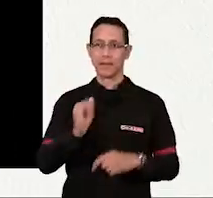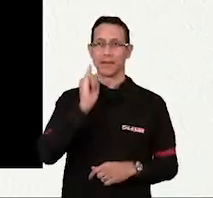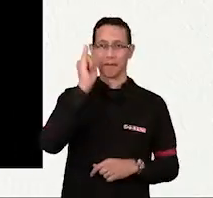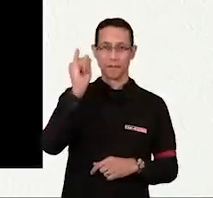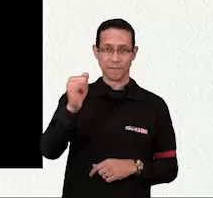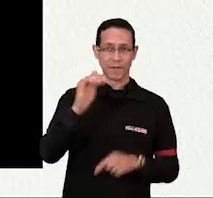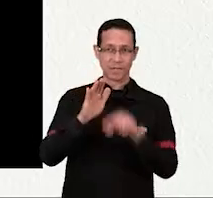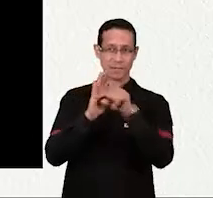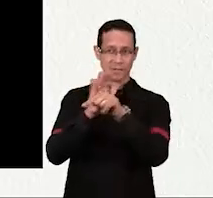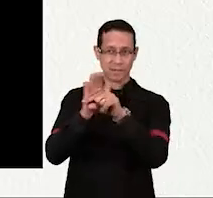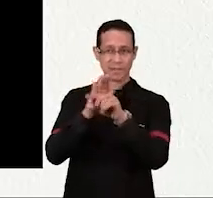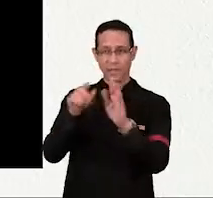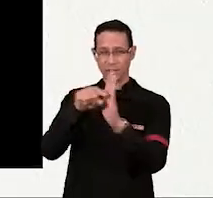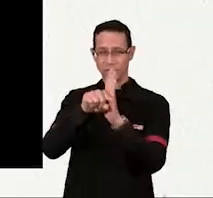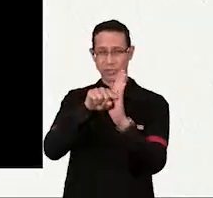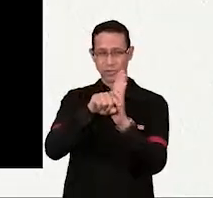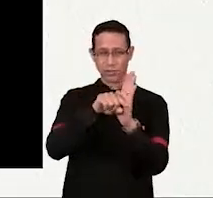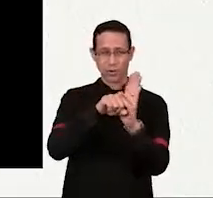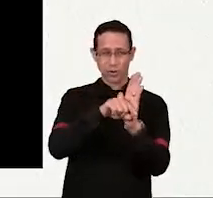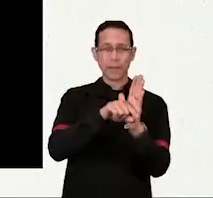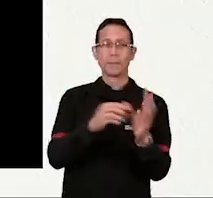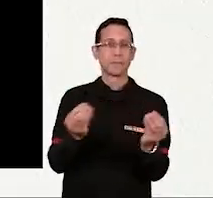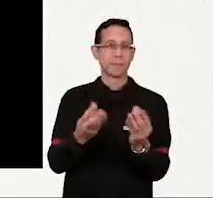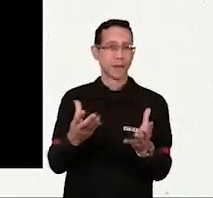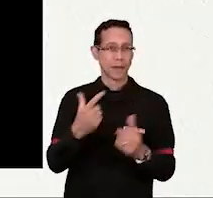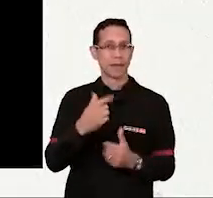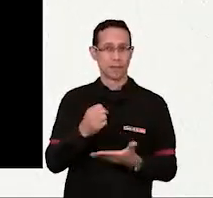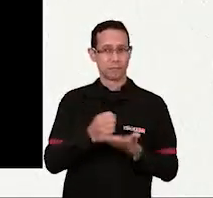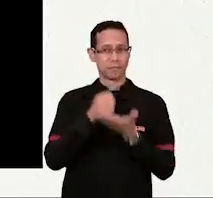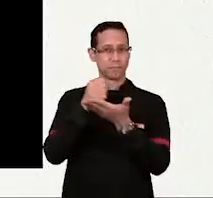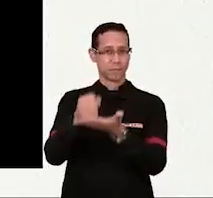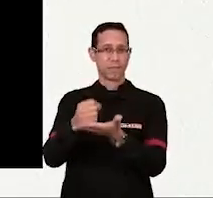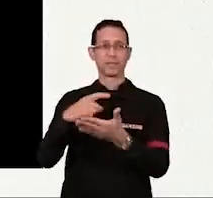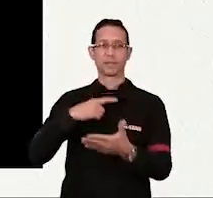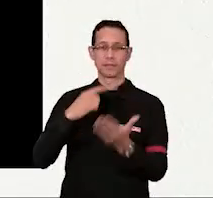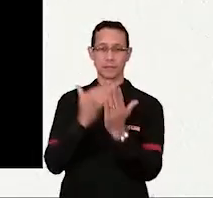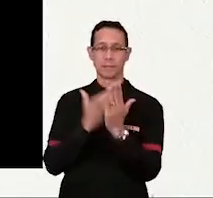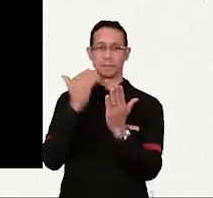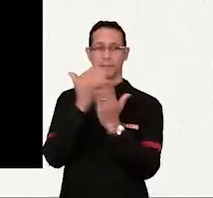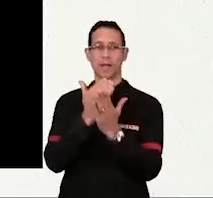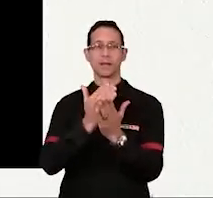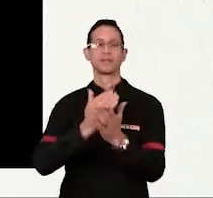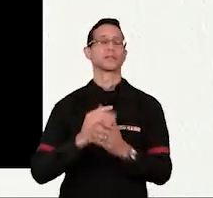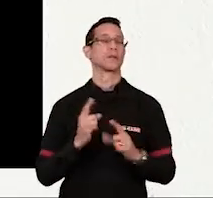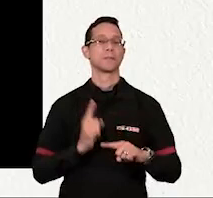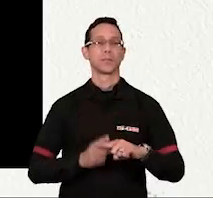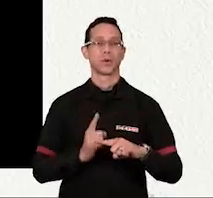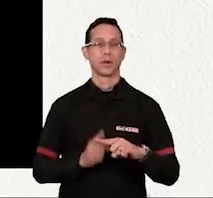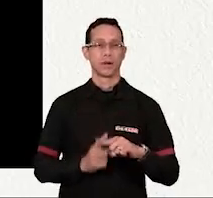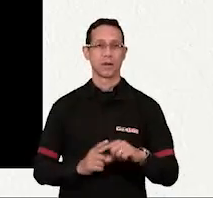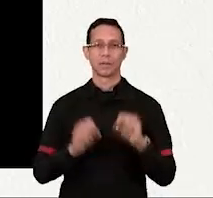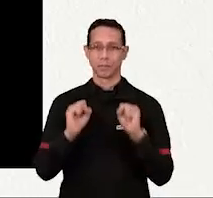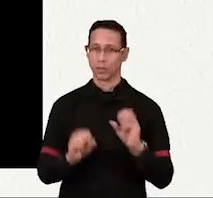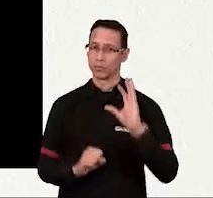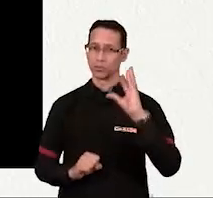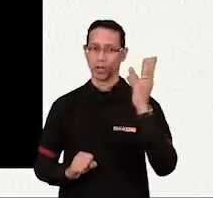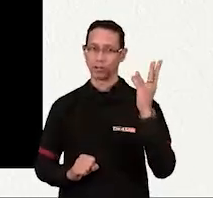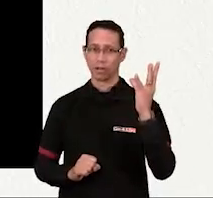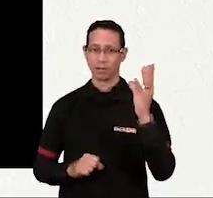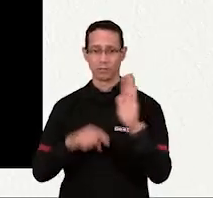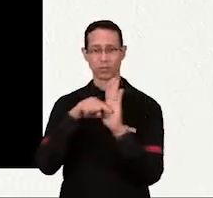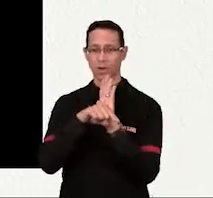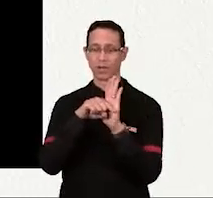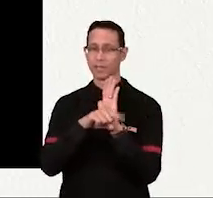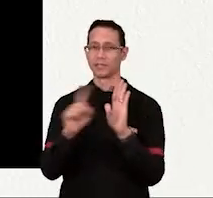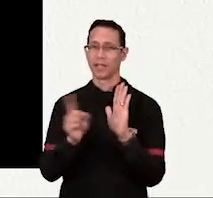ao histopatologista que você está encaminhando um material além dessa massa, porque senão pode correr o risco dele não